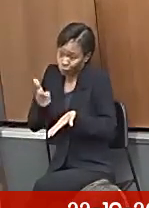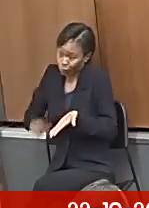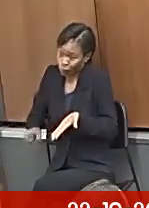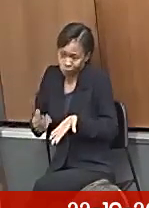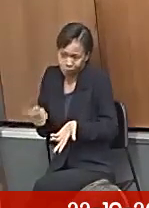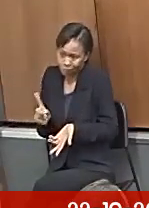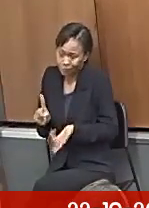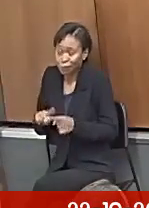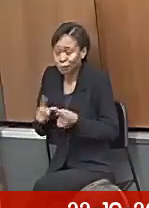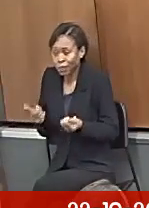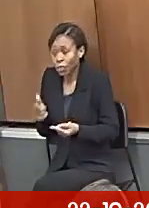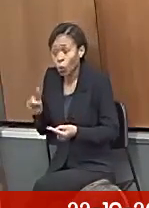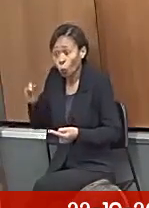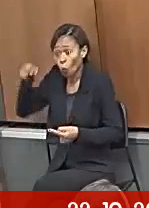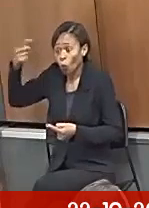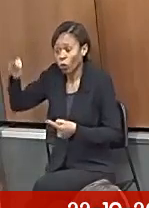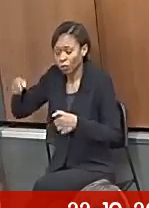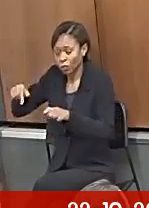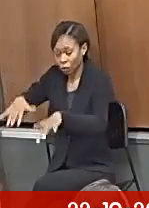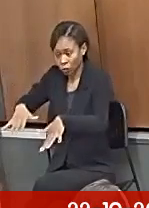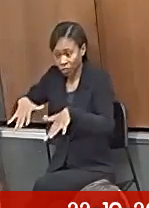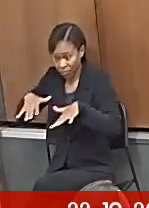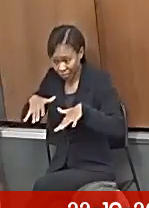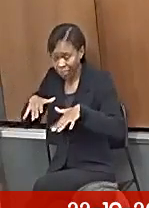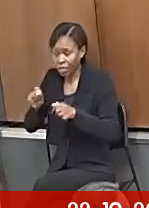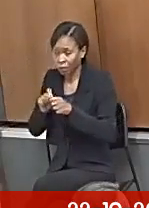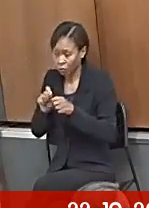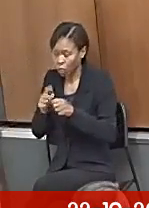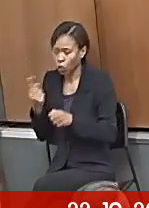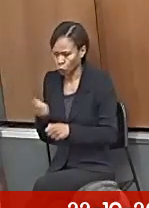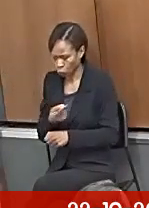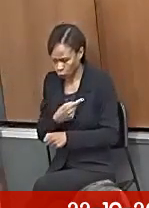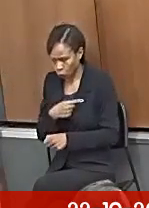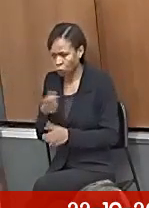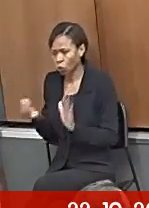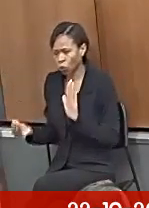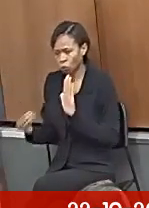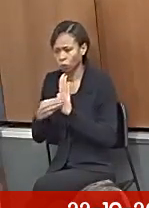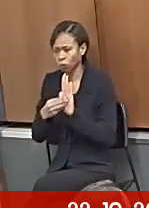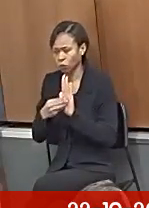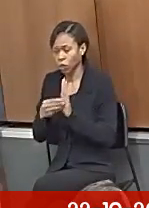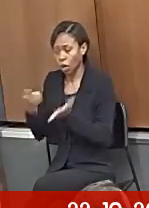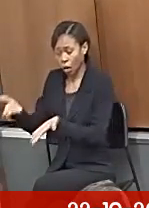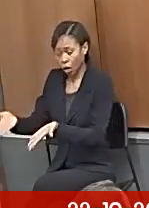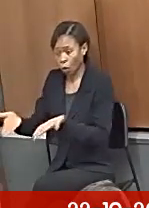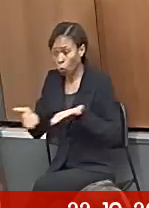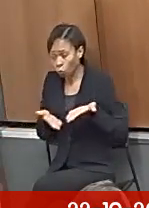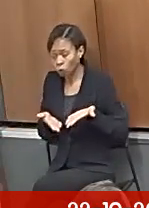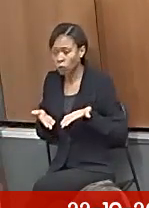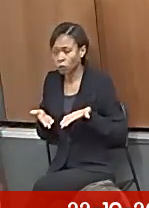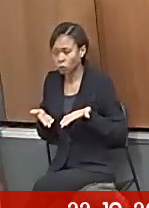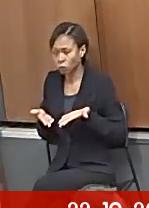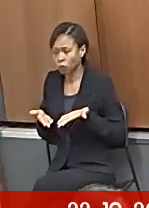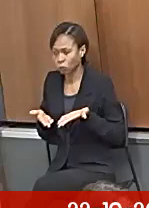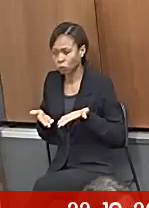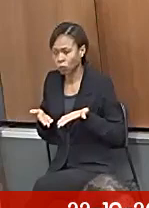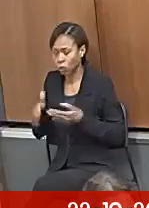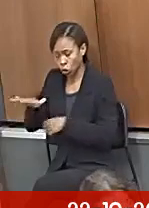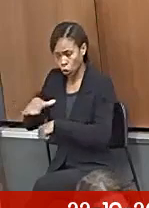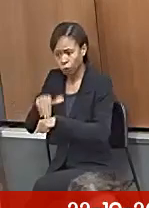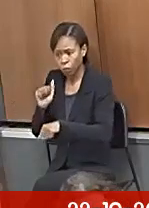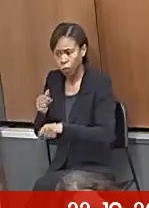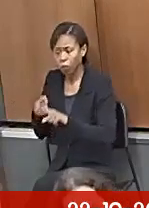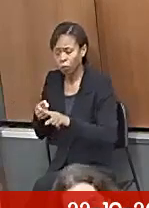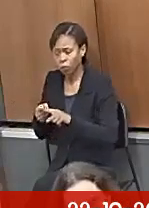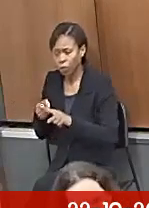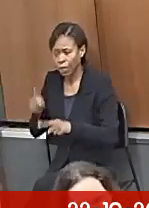na próxima audiência que tiver que colocar, nós vamos colocar via convocação. Também podemos já estabelecer isso, porque foi